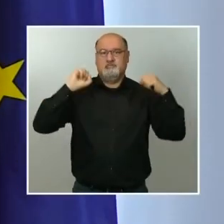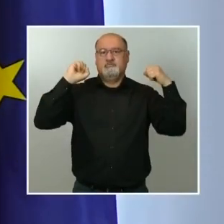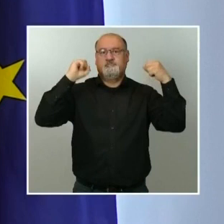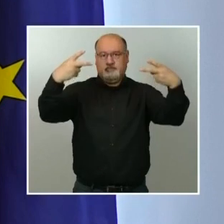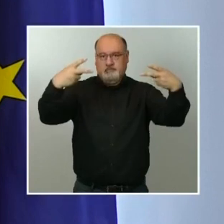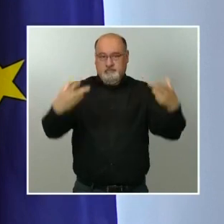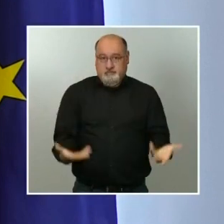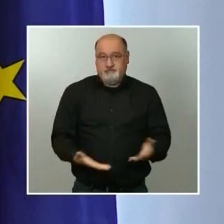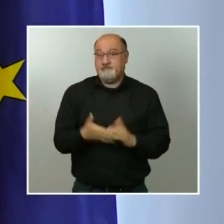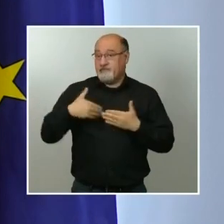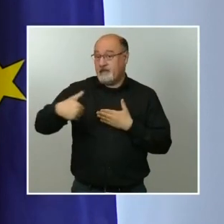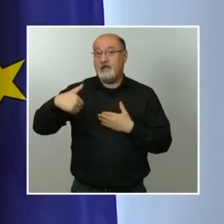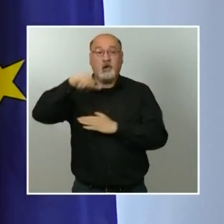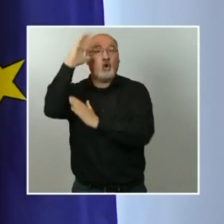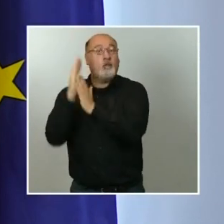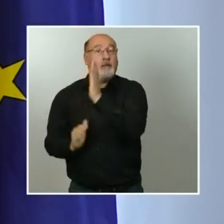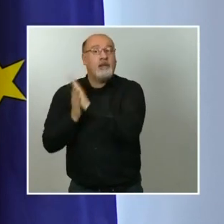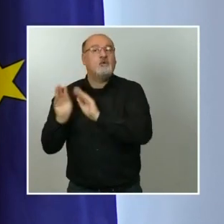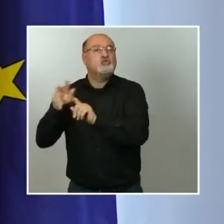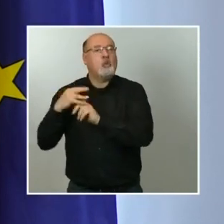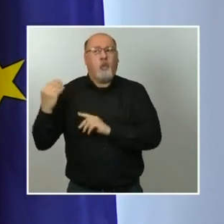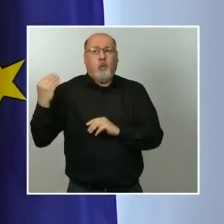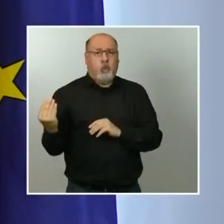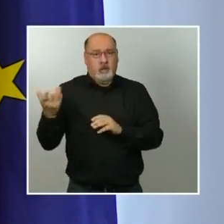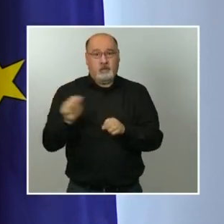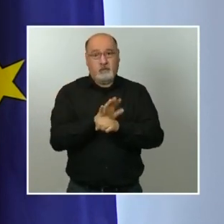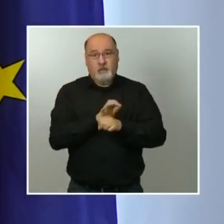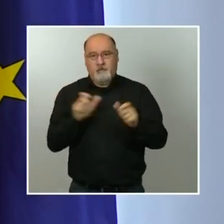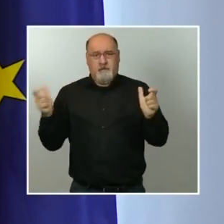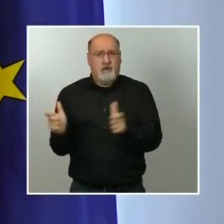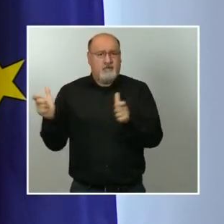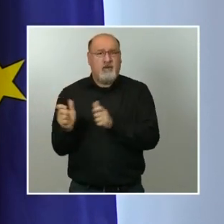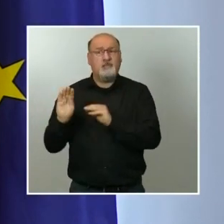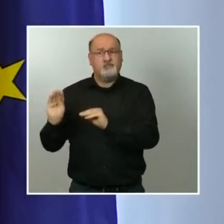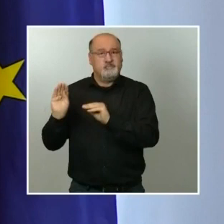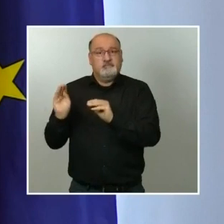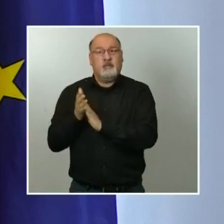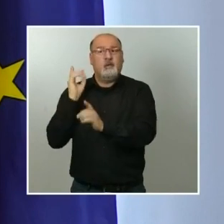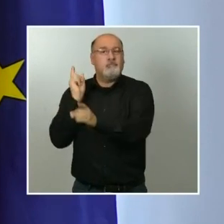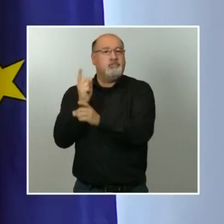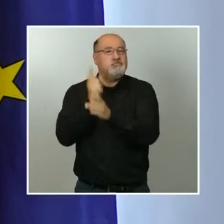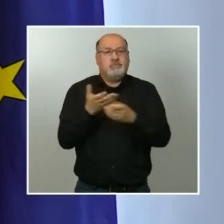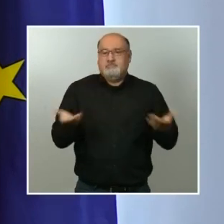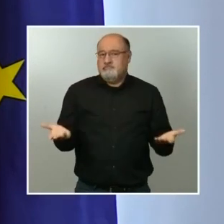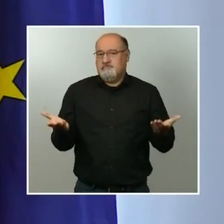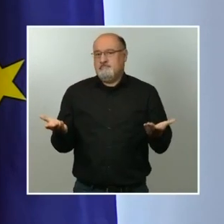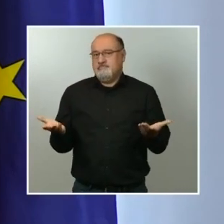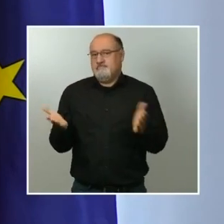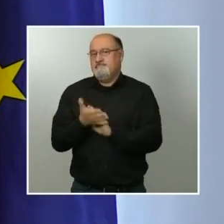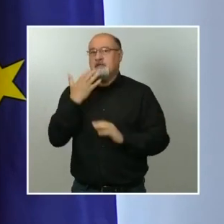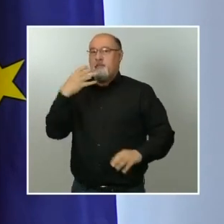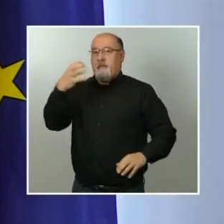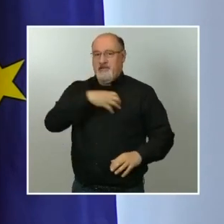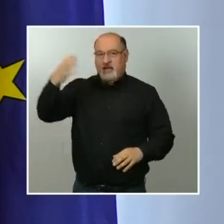Isso significa, por exemplo, que em Valência, onde a situação sanitária é muito boa, para partidas das equipes do Vídia Real, Valência, Elt ou